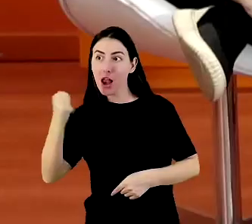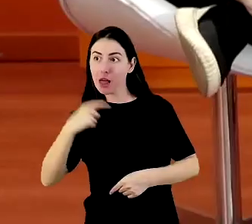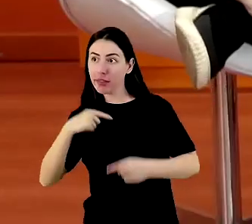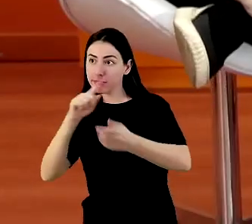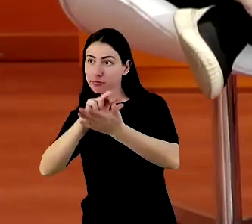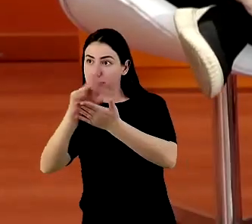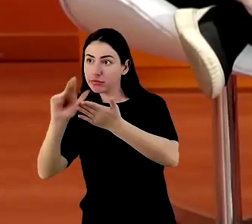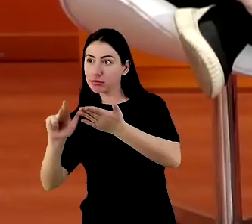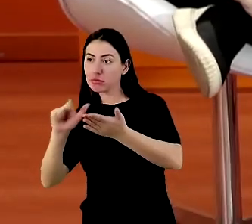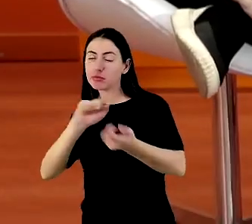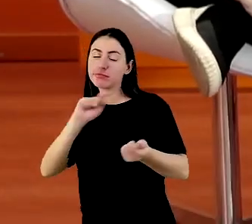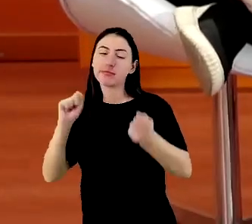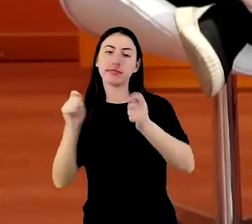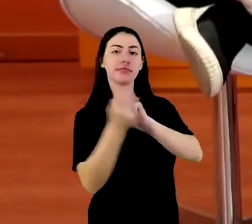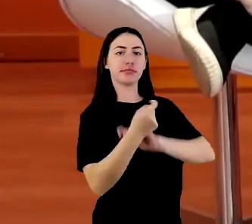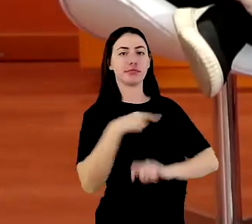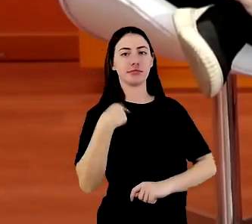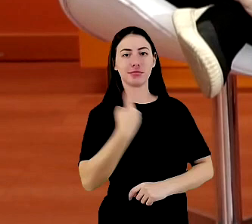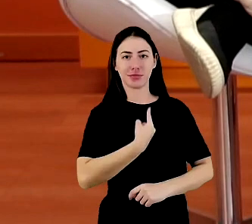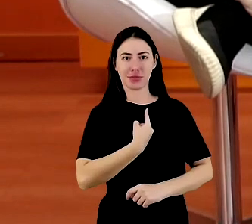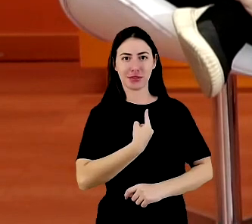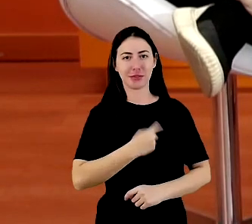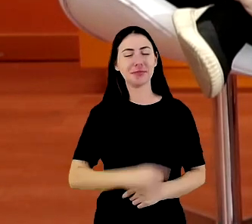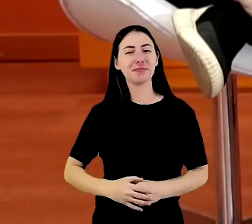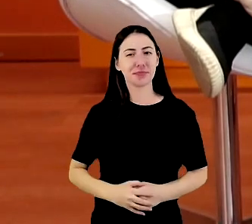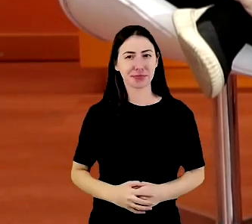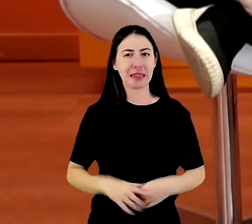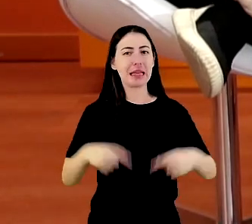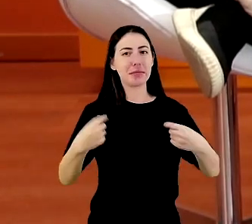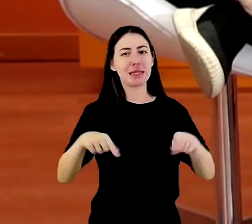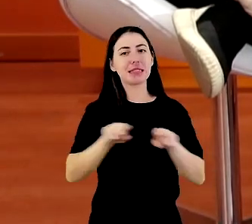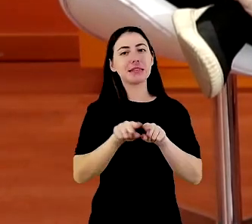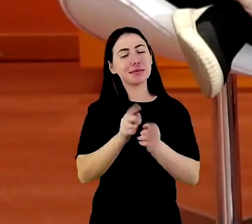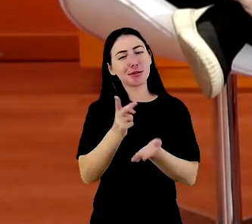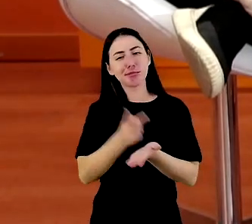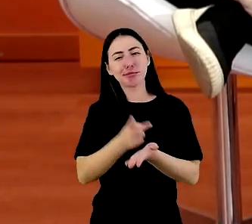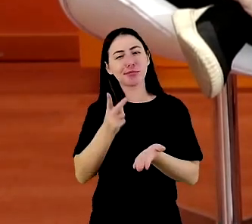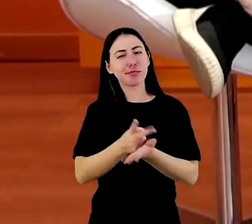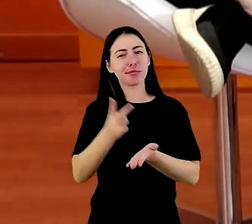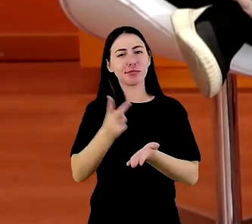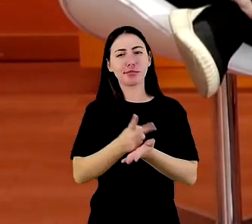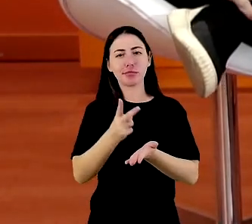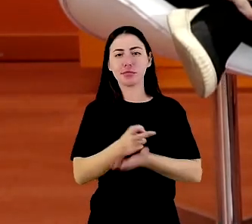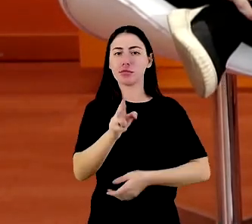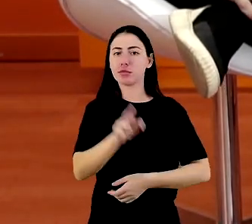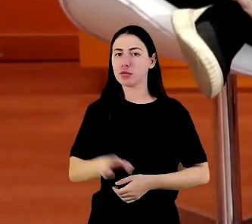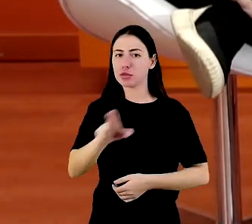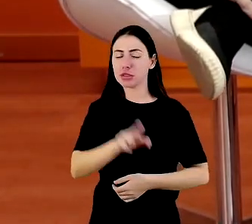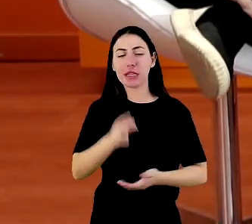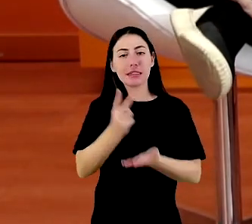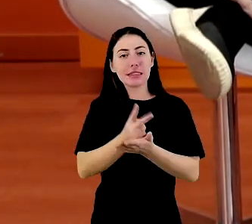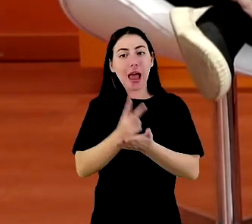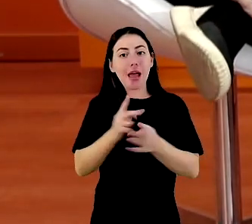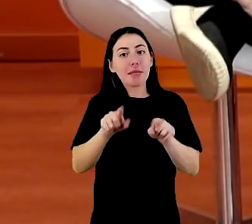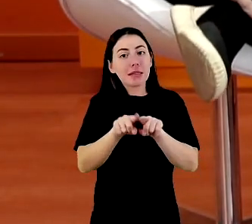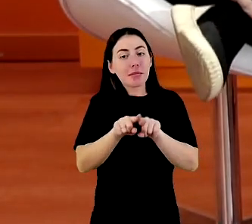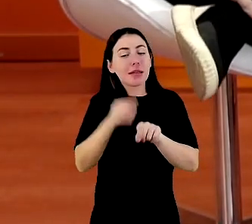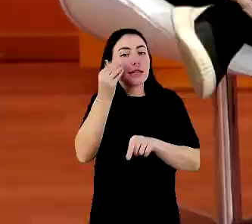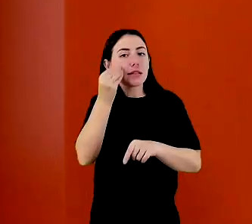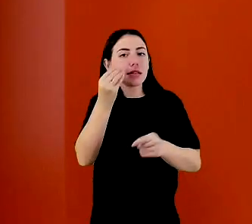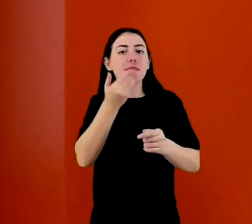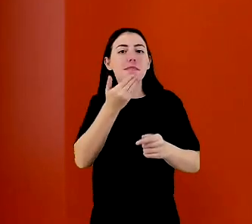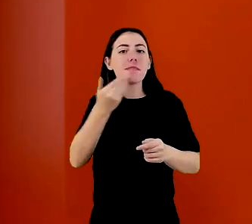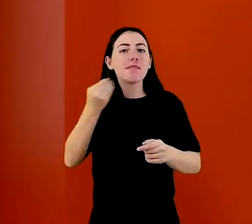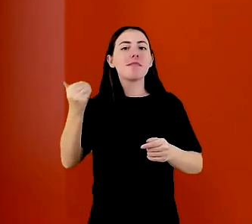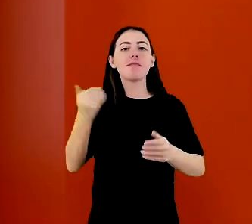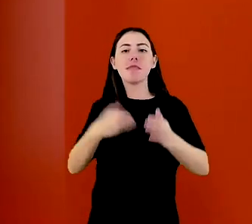E fazer isso sempre, né, Rafa? Continuamente. PDCA. Perfeito. Tem aqui também um comentário falando muito da